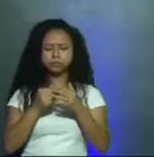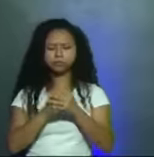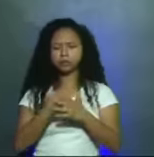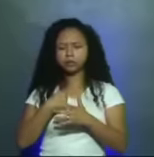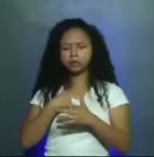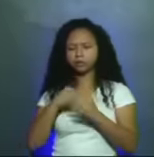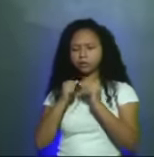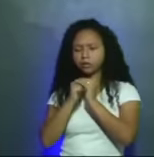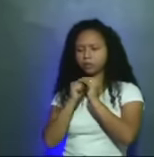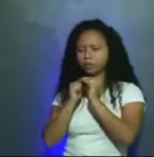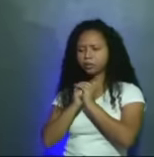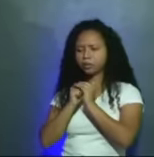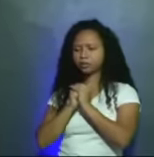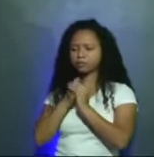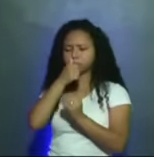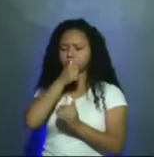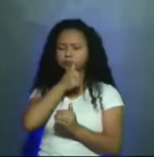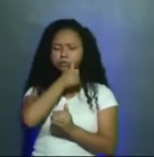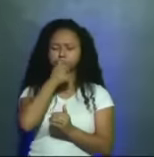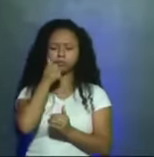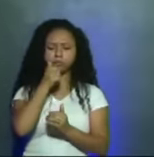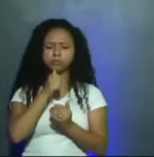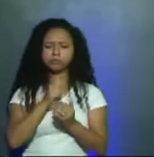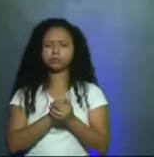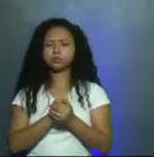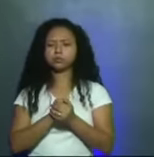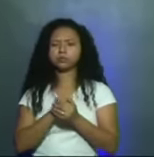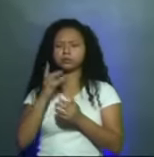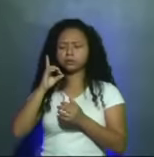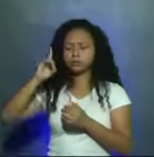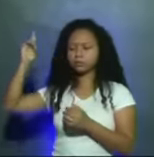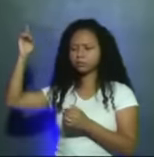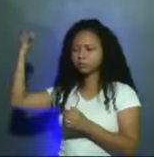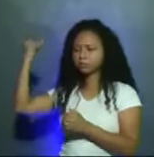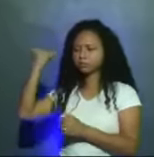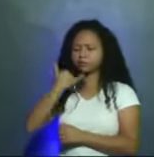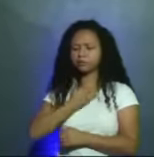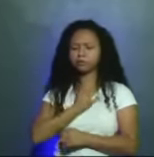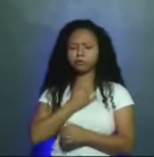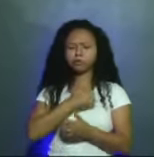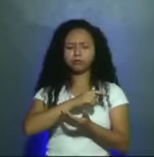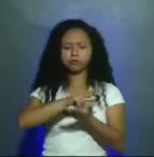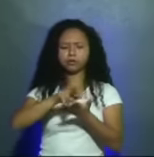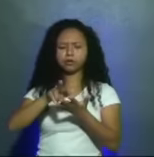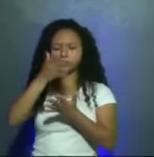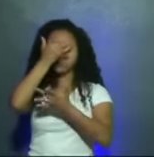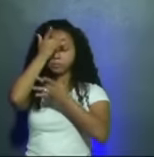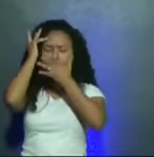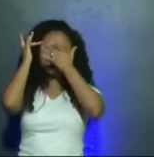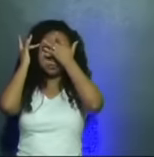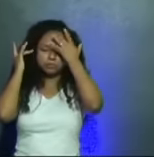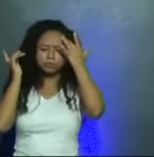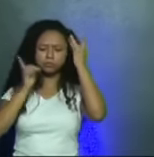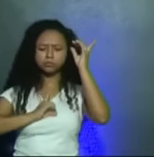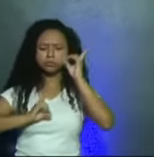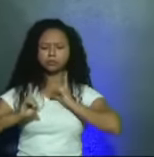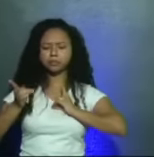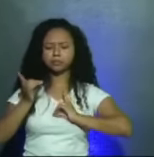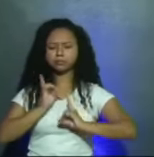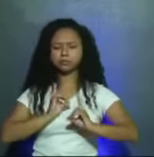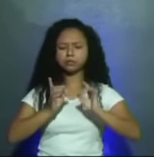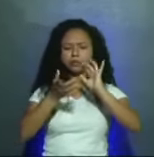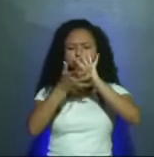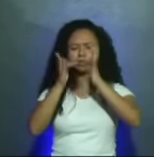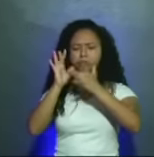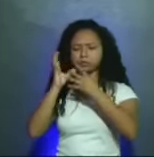coisas específicas que Ele quer curar hoje. Várias pessoas com depressão, Jesus quer te curar, Jesus